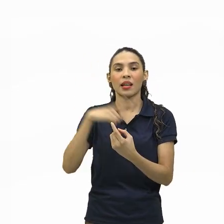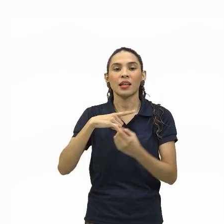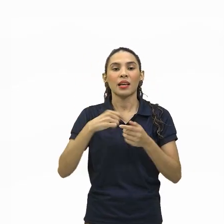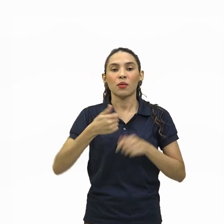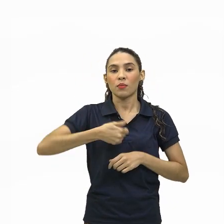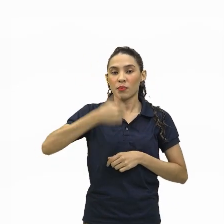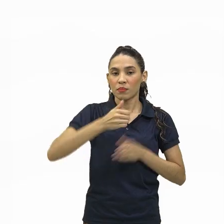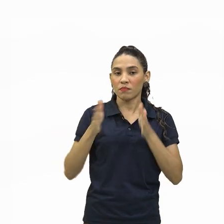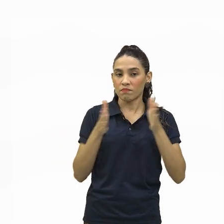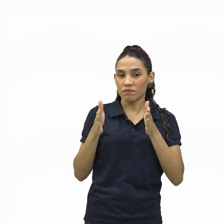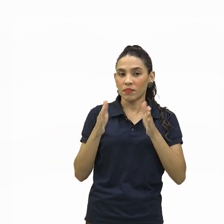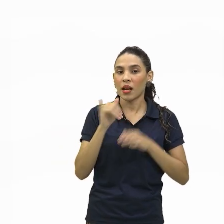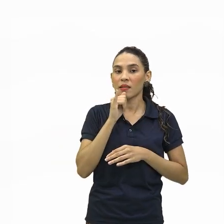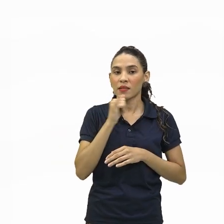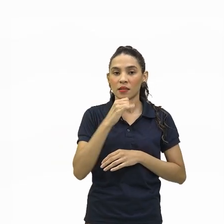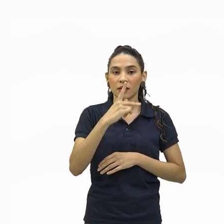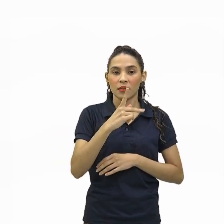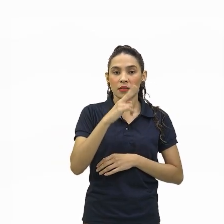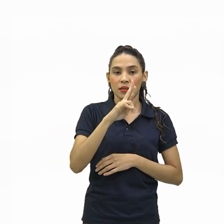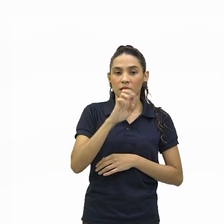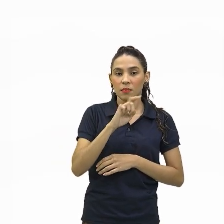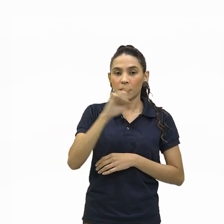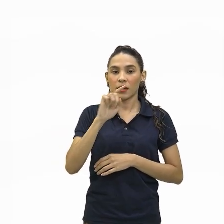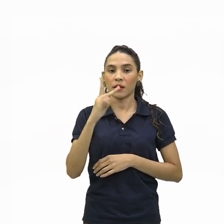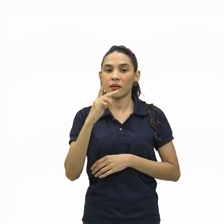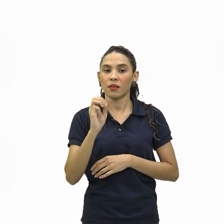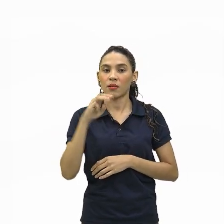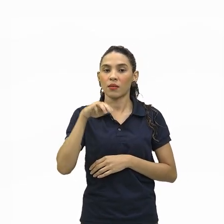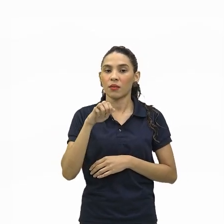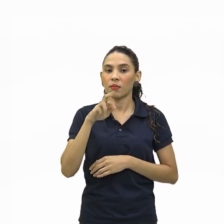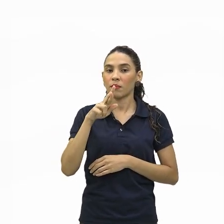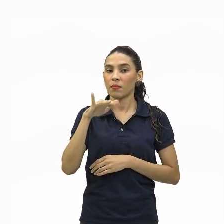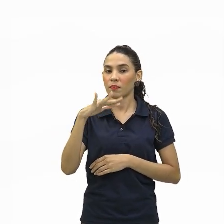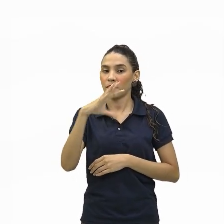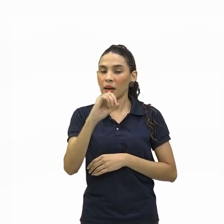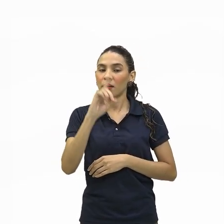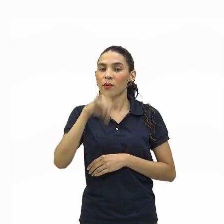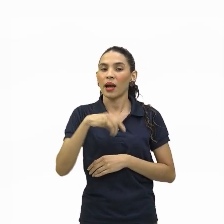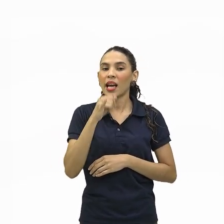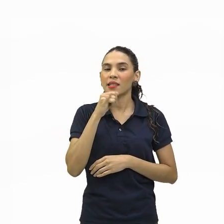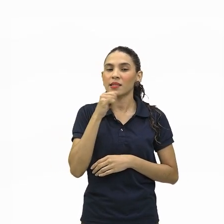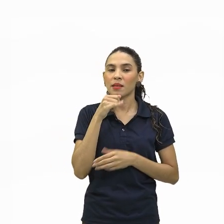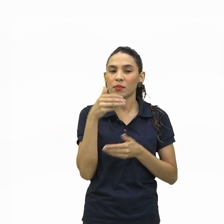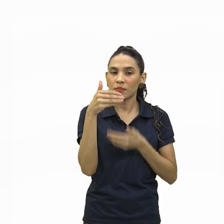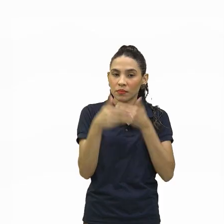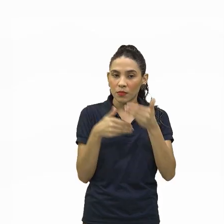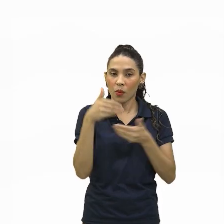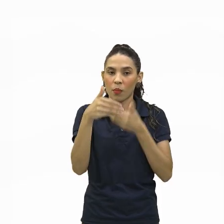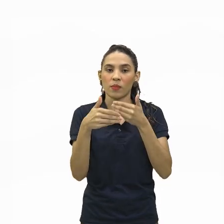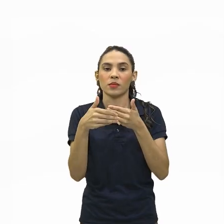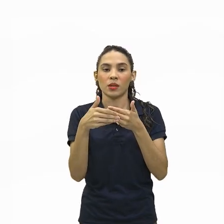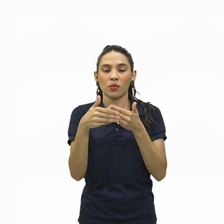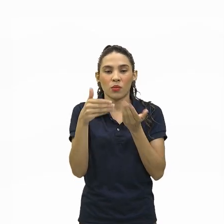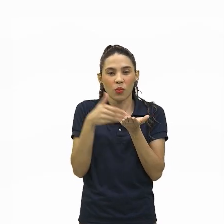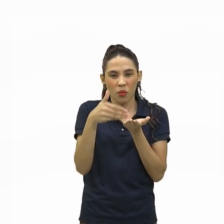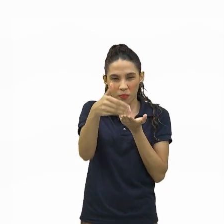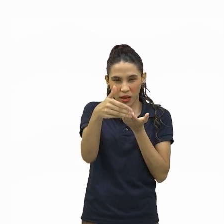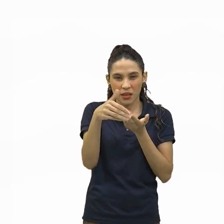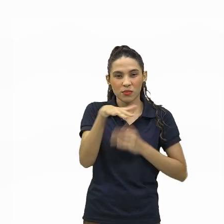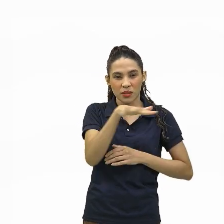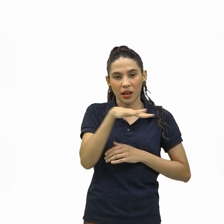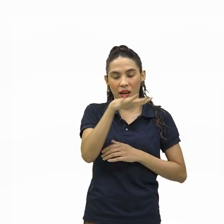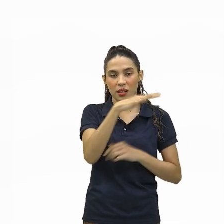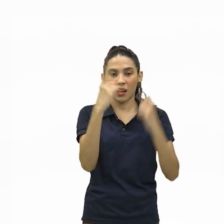período, que é o período pré-homérico, que é um período ali de formação, né, desse